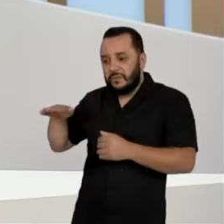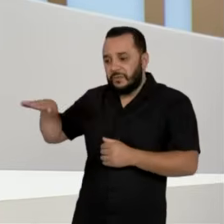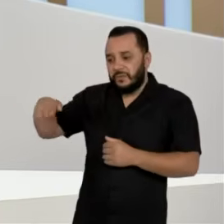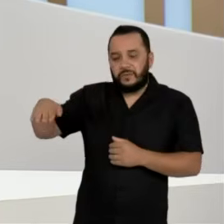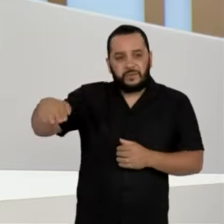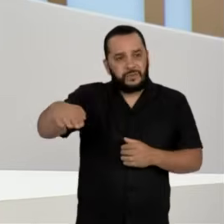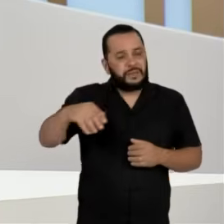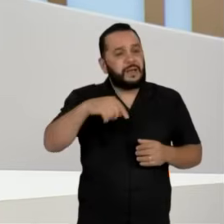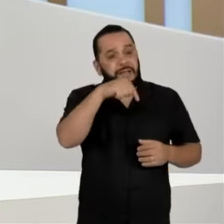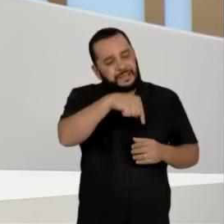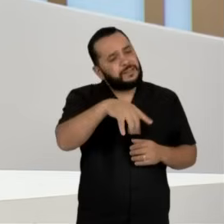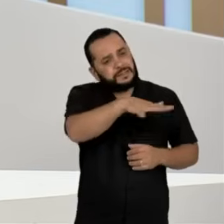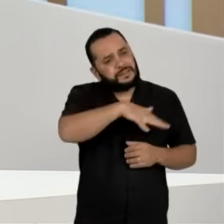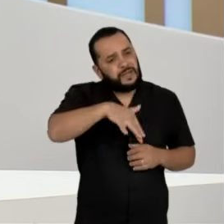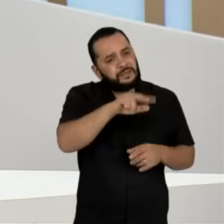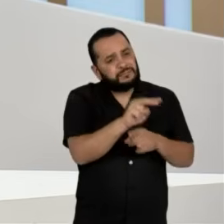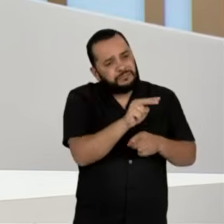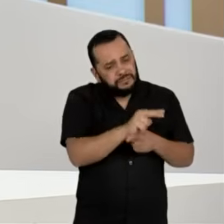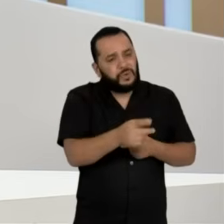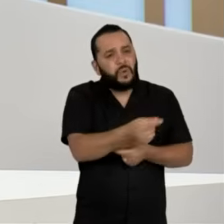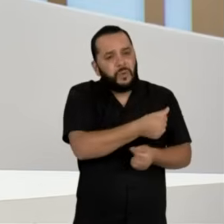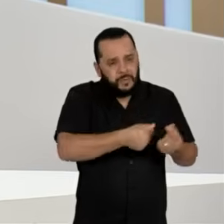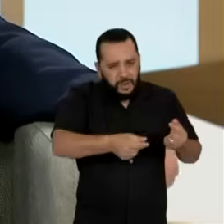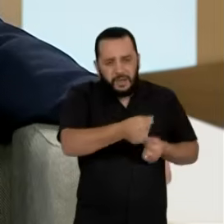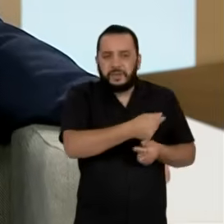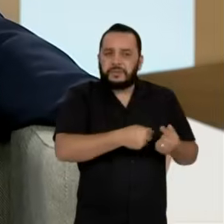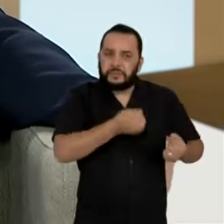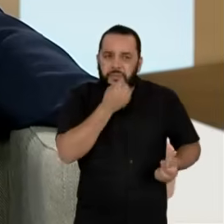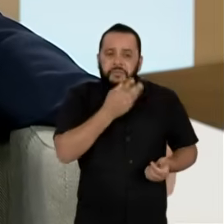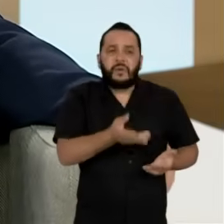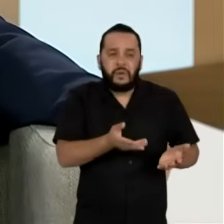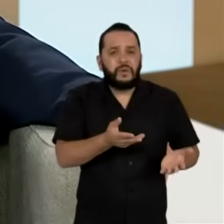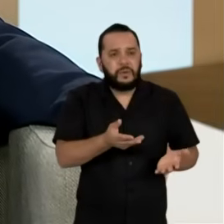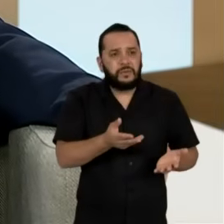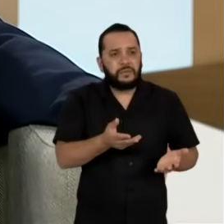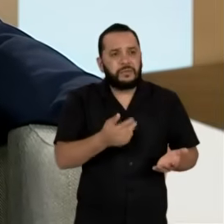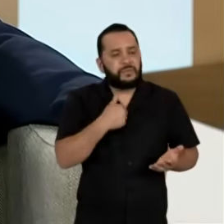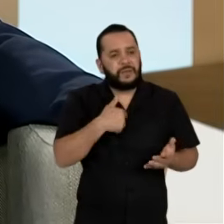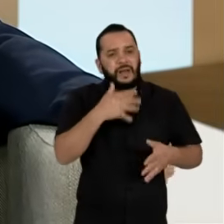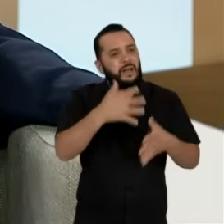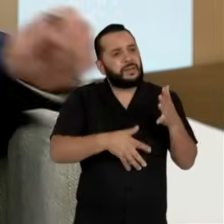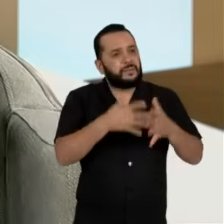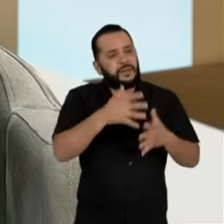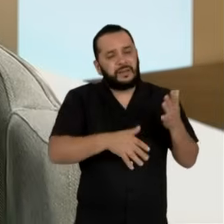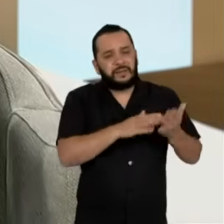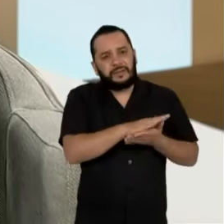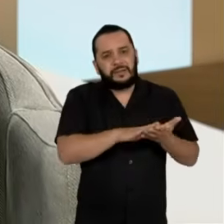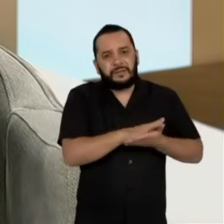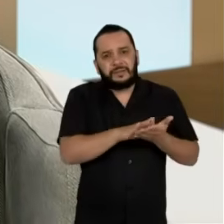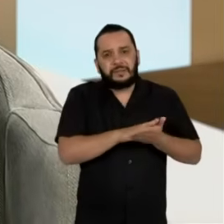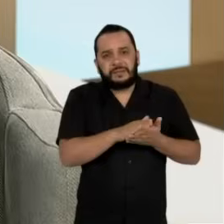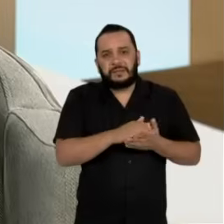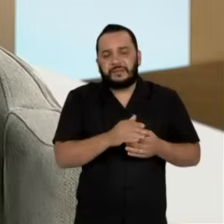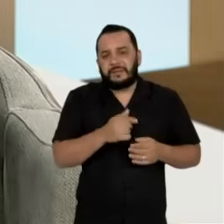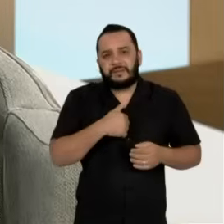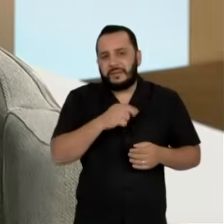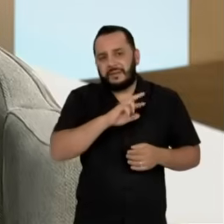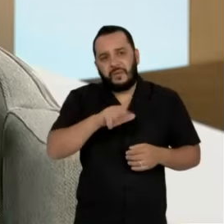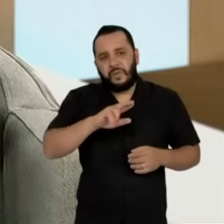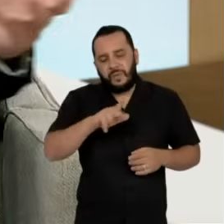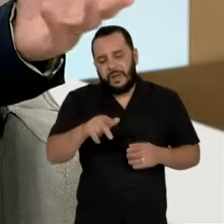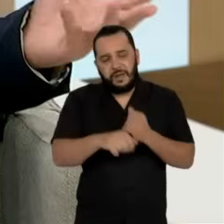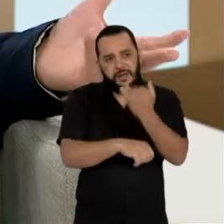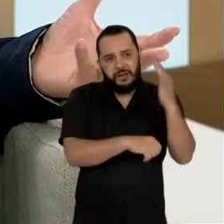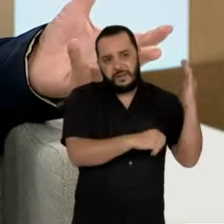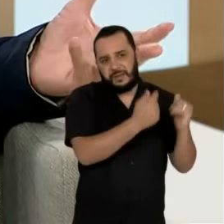perder benefício, vai usar o comércio e tarará, entendeu? E não vai dar aquele impacto, né? Então, não é nem uma questão social, ambiental, mas é uma